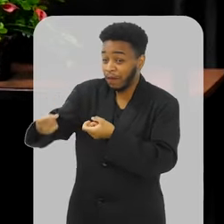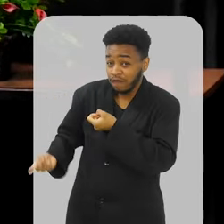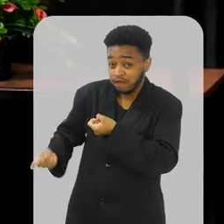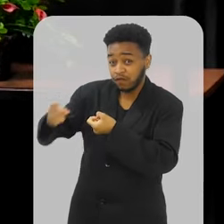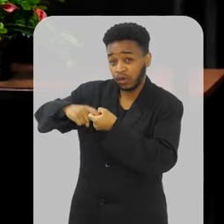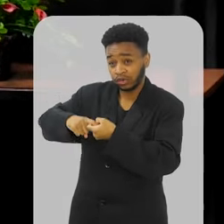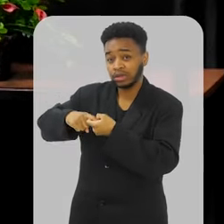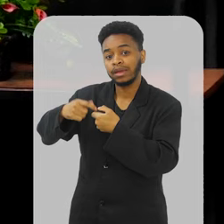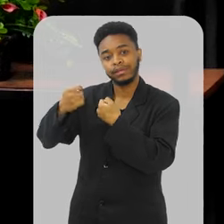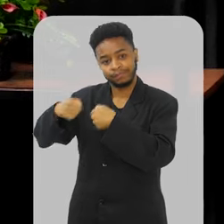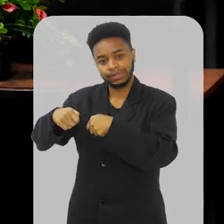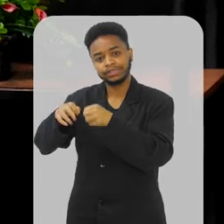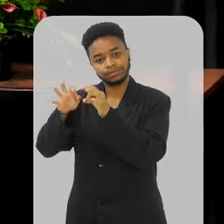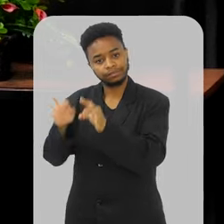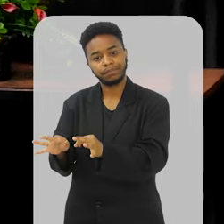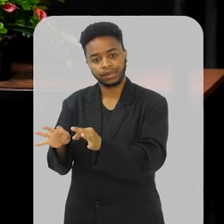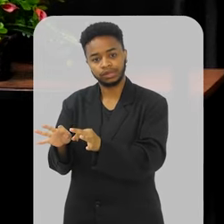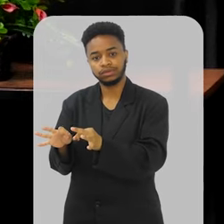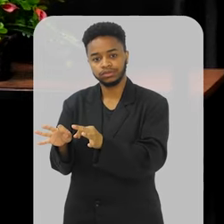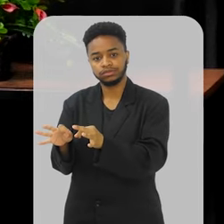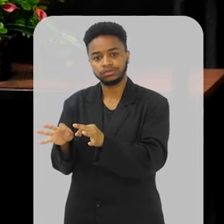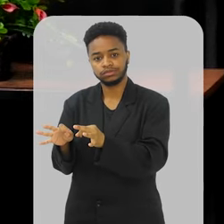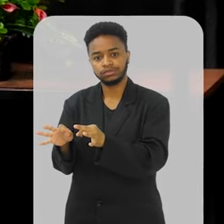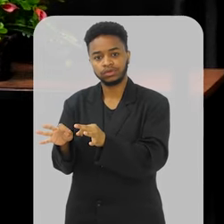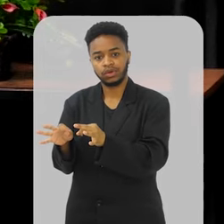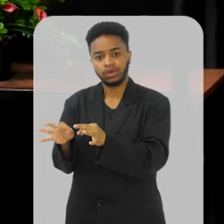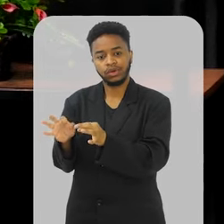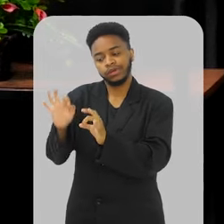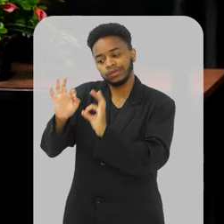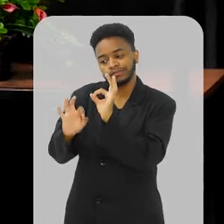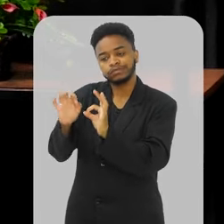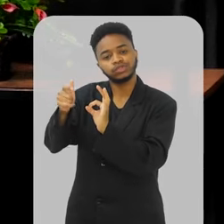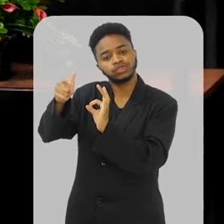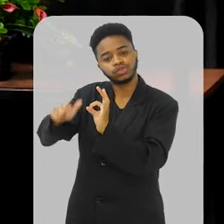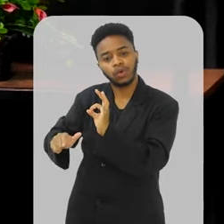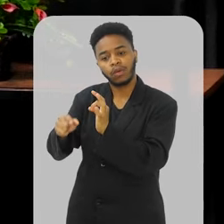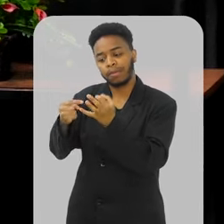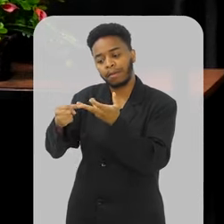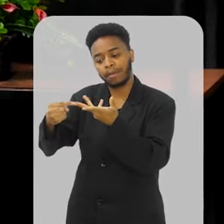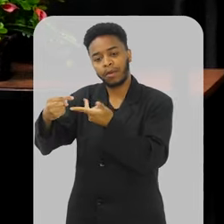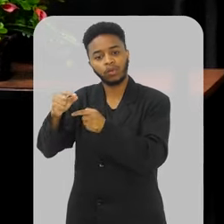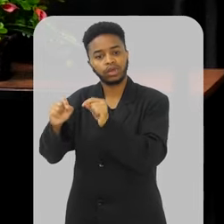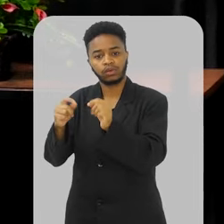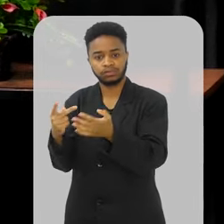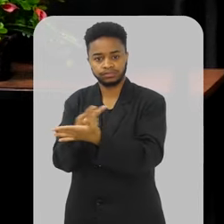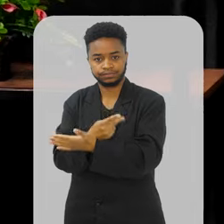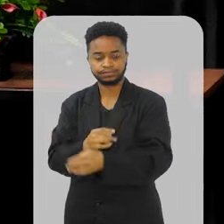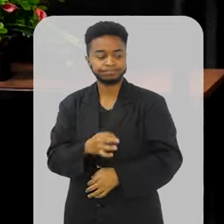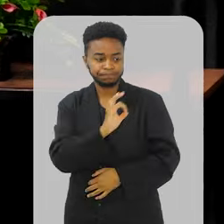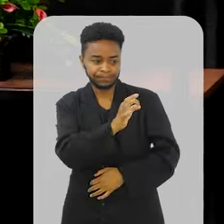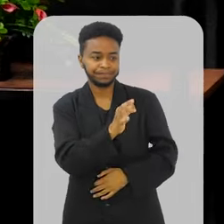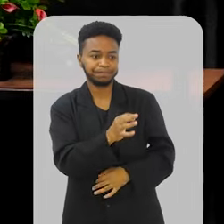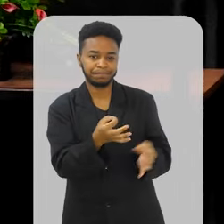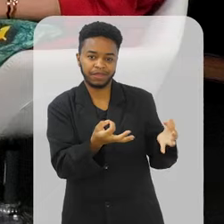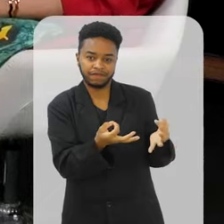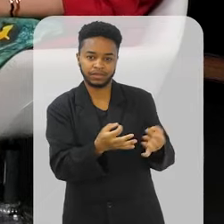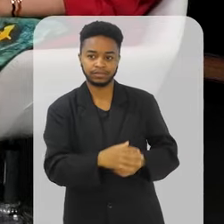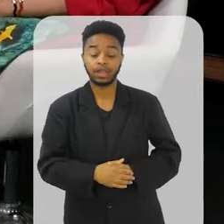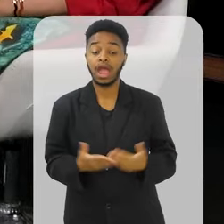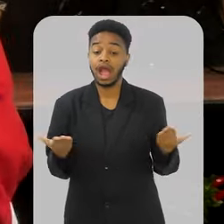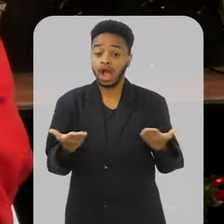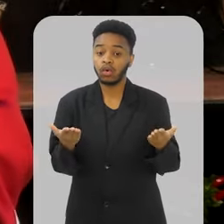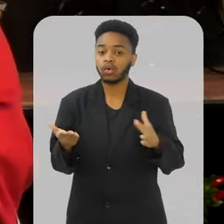na volta você precisa né perfeito reconstruir redimensionar tudo isso que ocorreu Perfeito